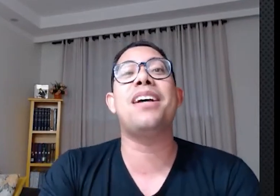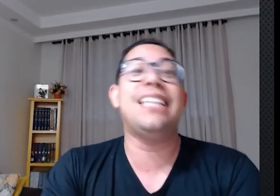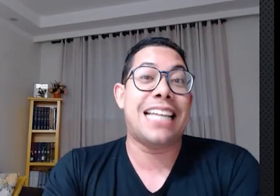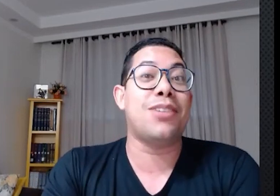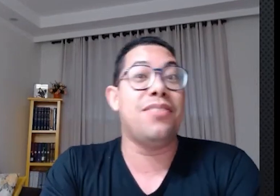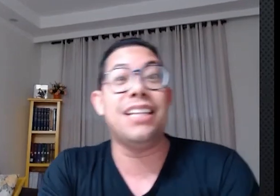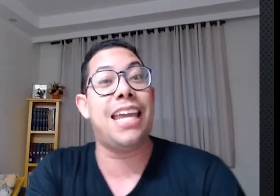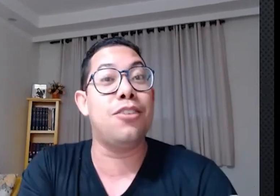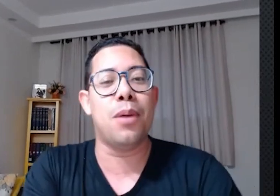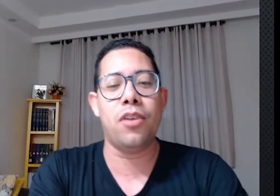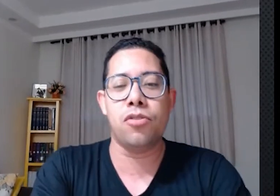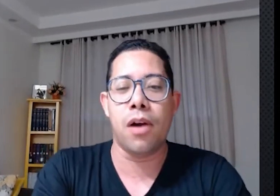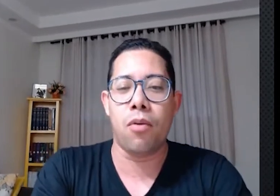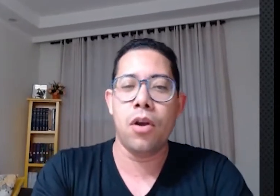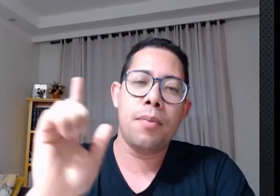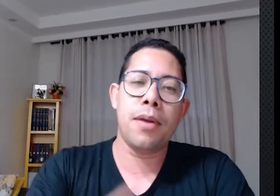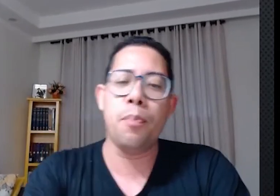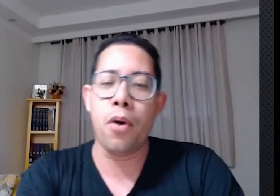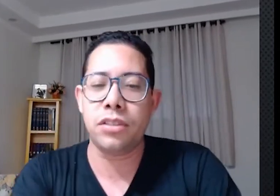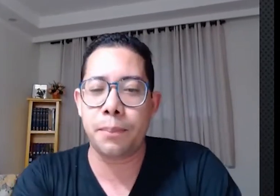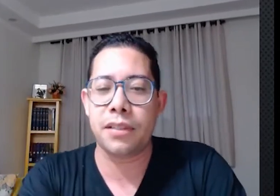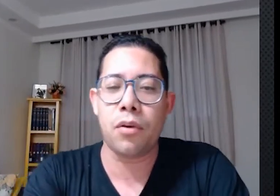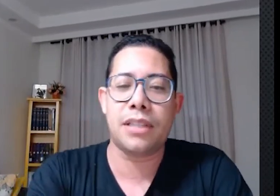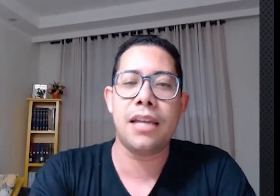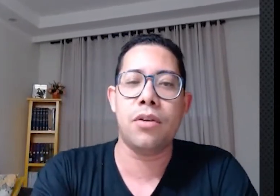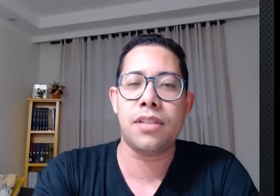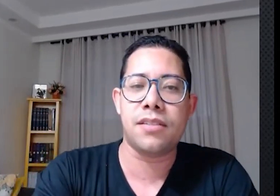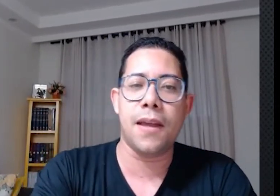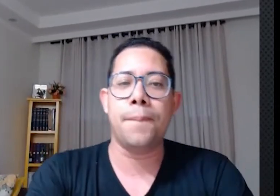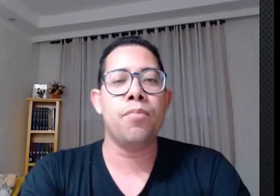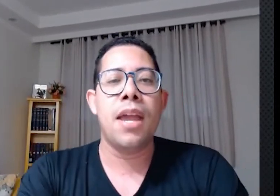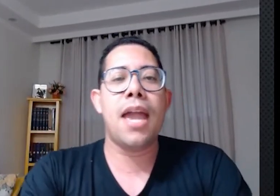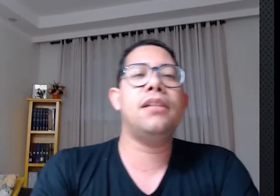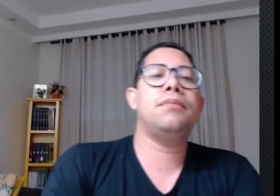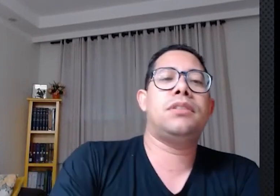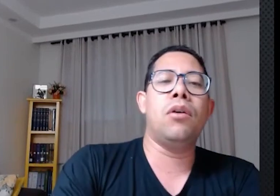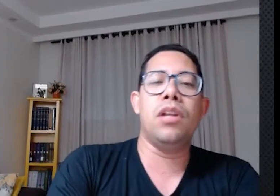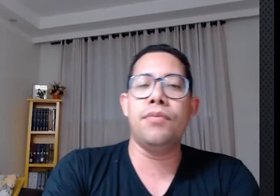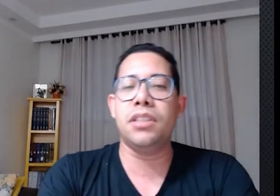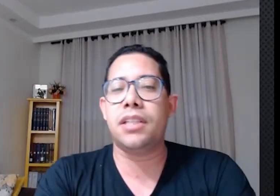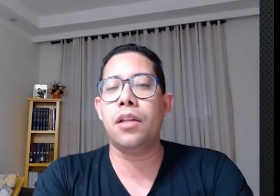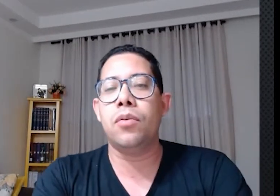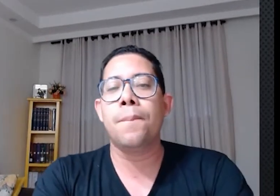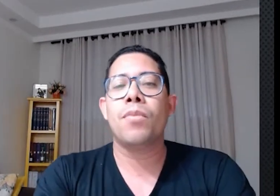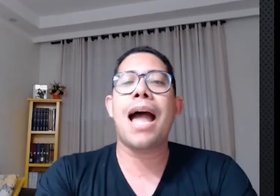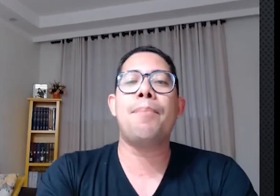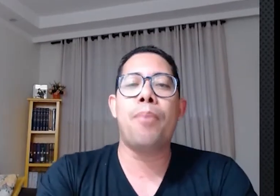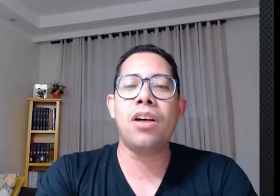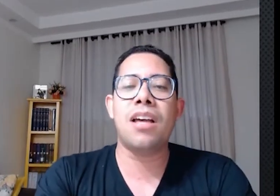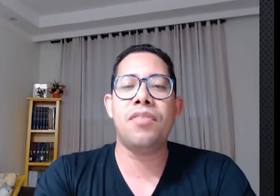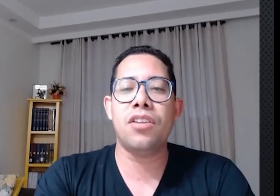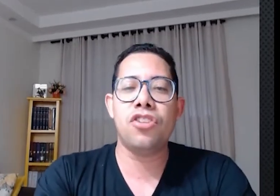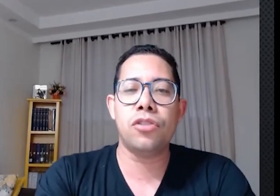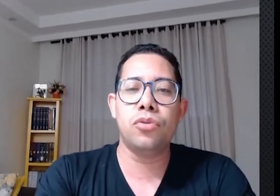para facilitar a sua vida, hein? Resumão do resumão. Primeiro ponto que você precisa anotar e não esquecer é que são livros escritos